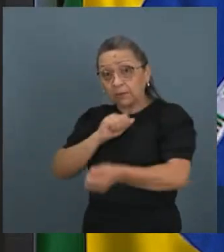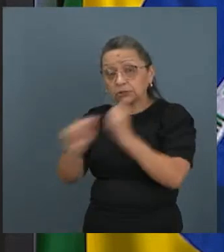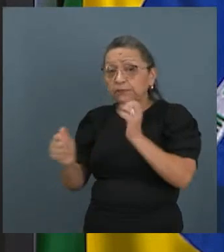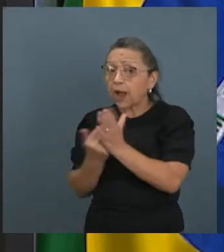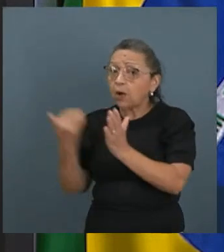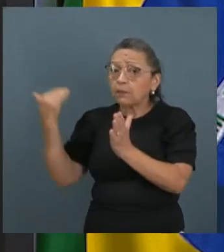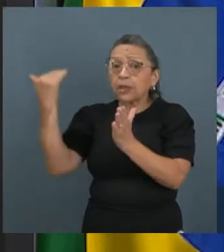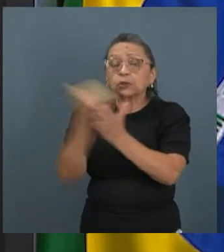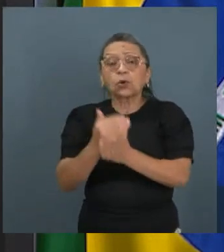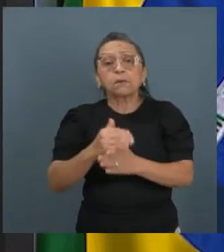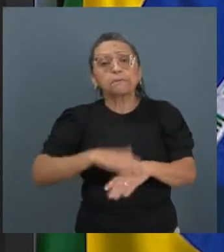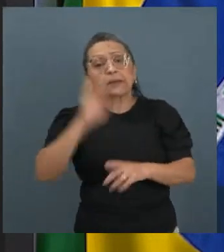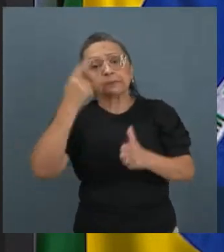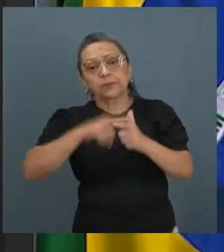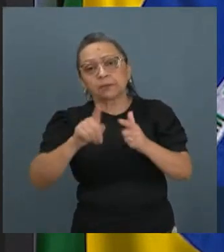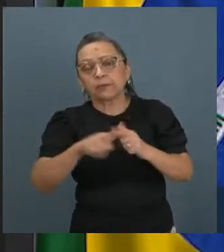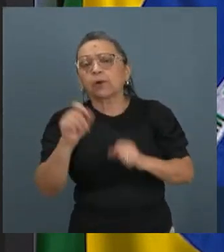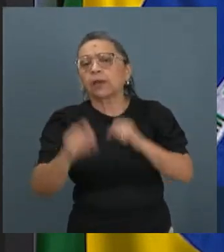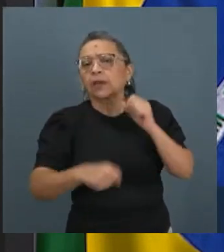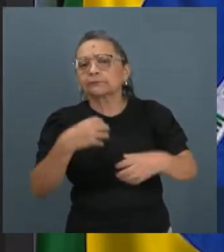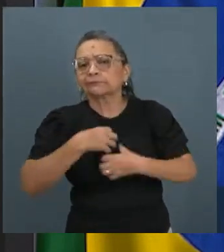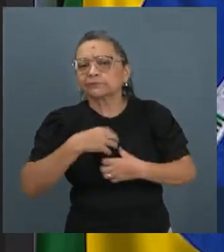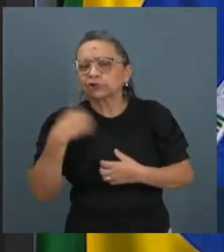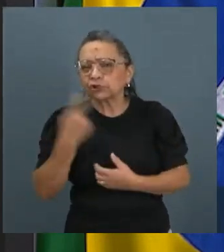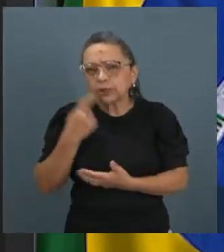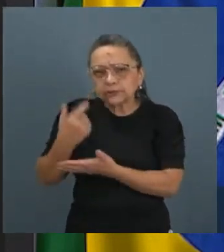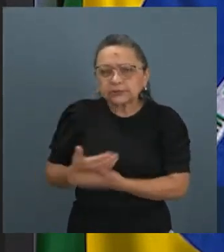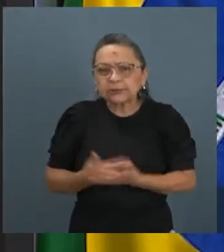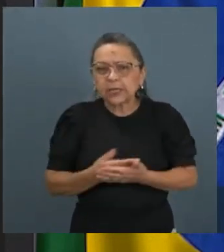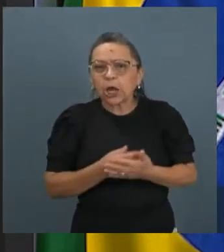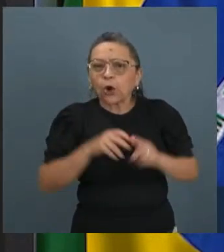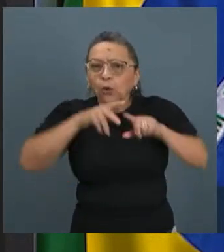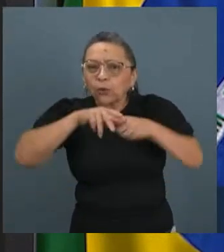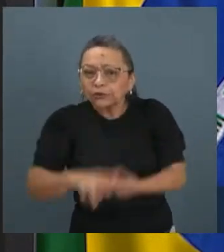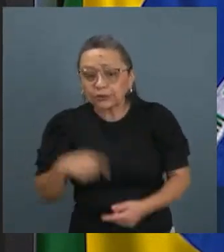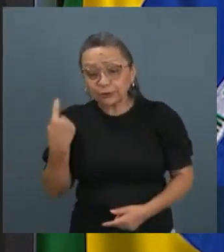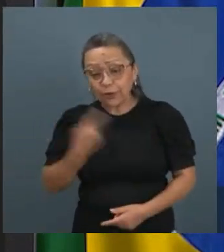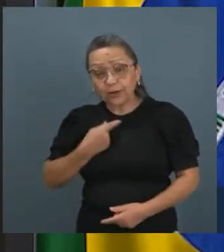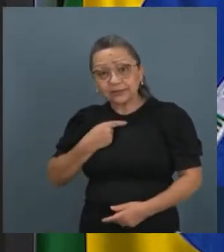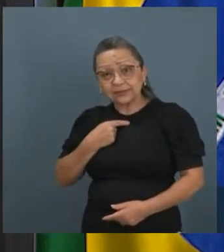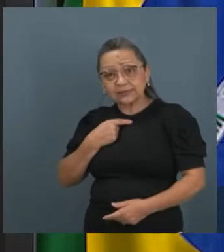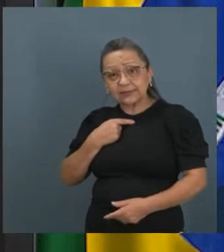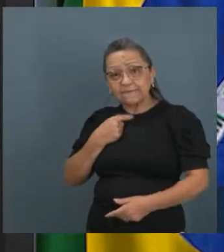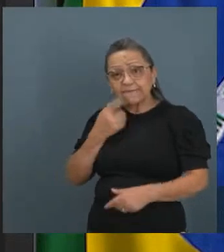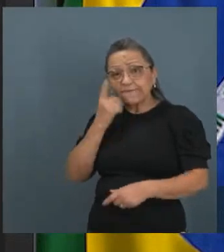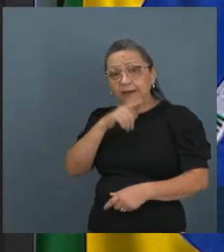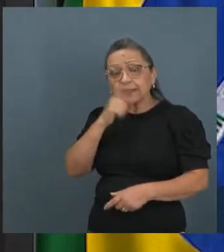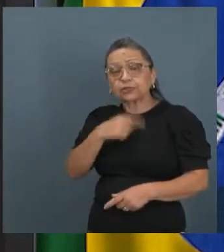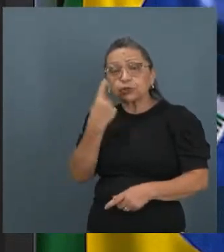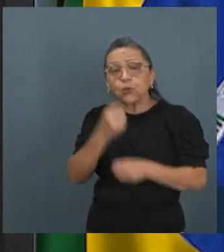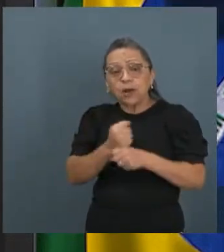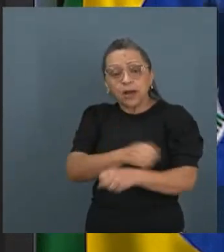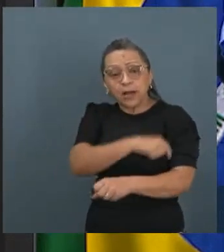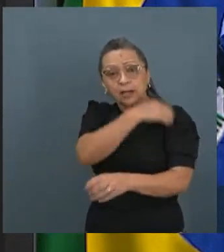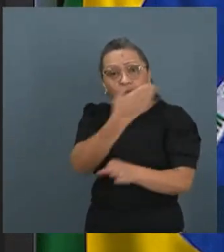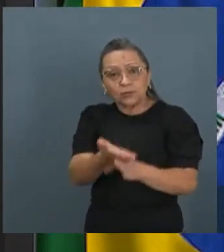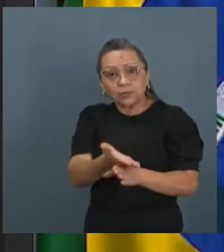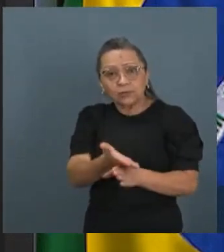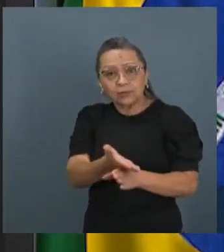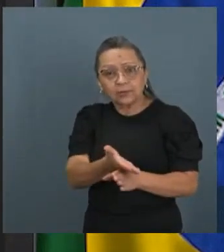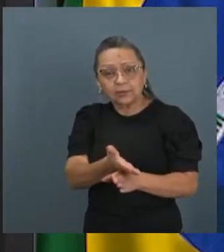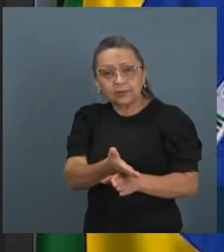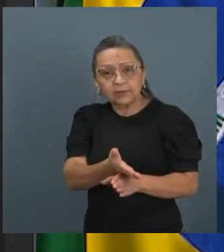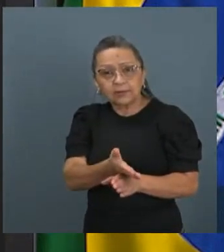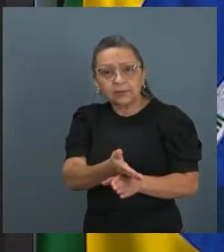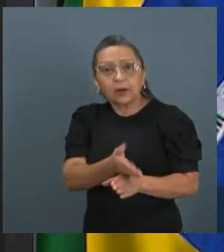mais a situação. Uma maneira de nós repararmos o nosso erro de 1 ano atrás, 12 meses atrás,